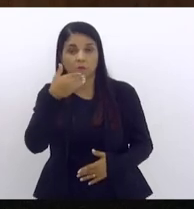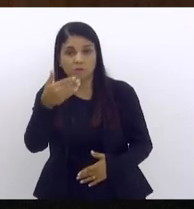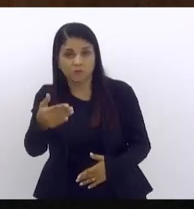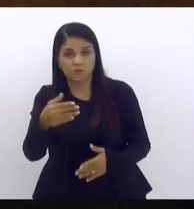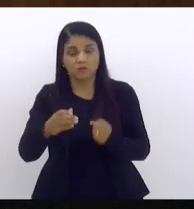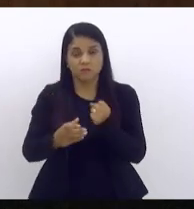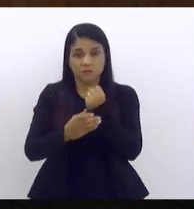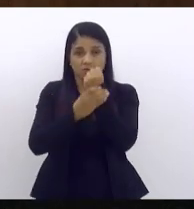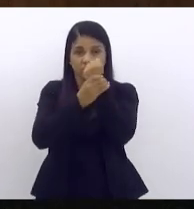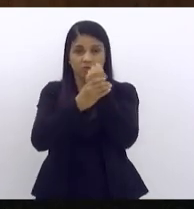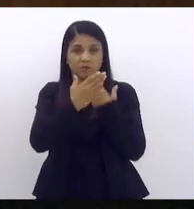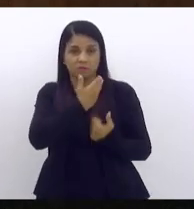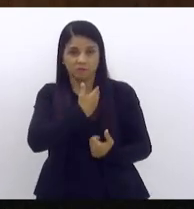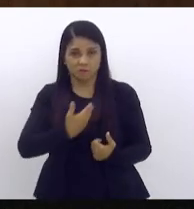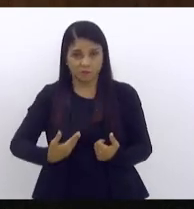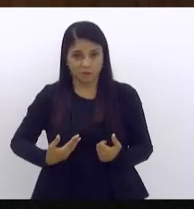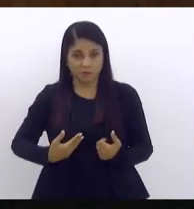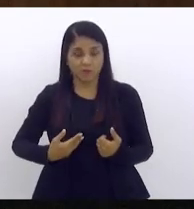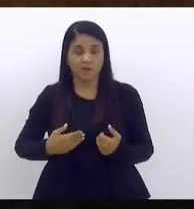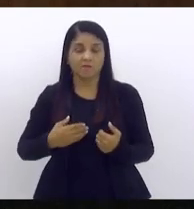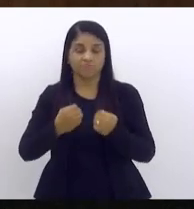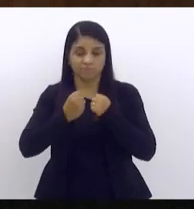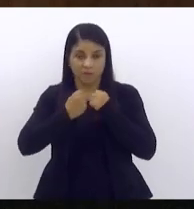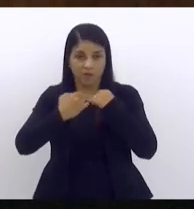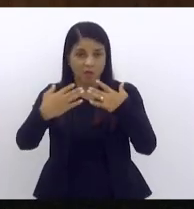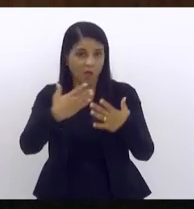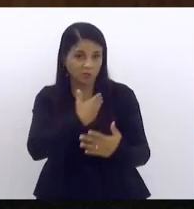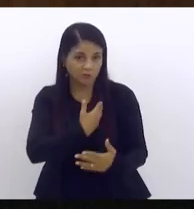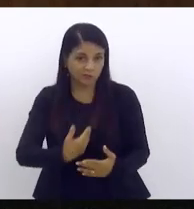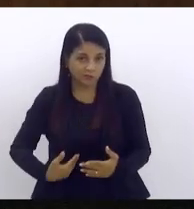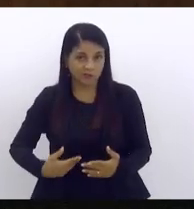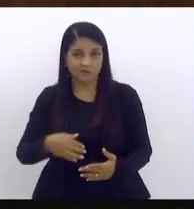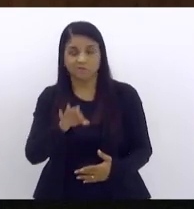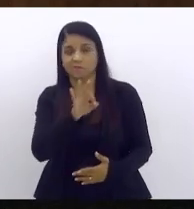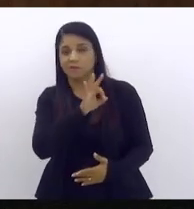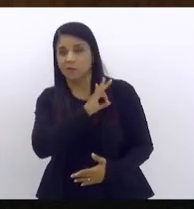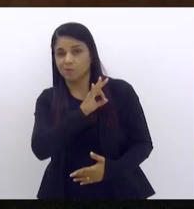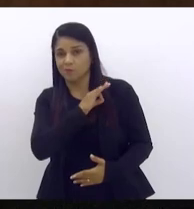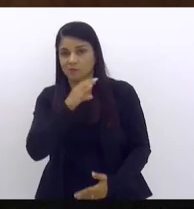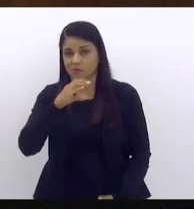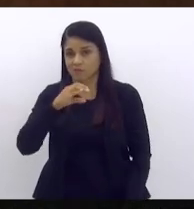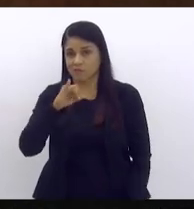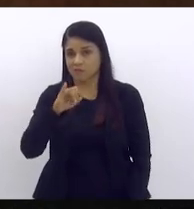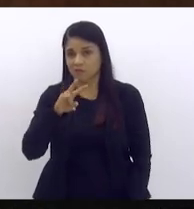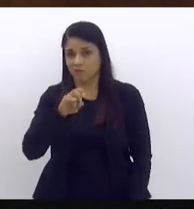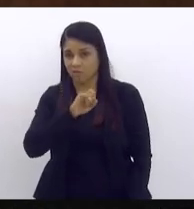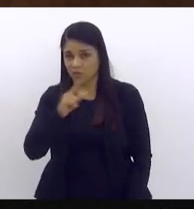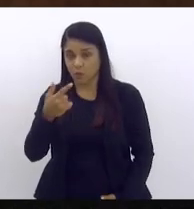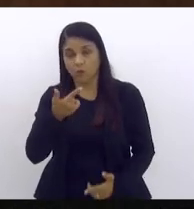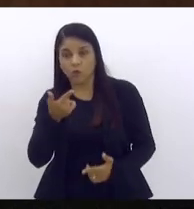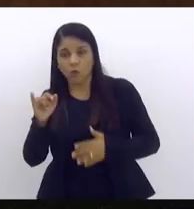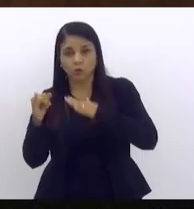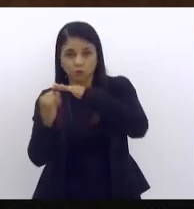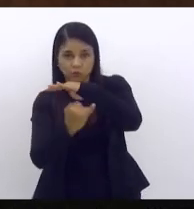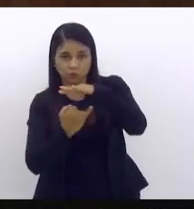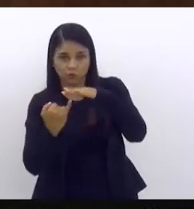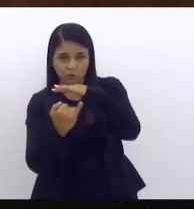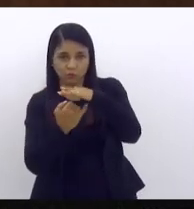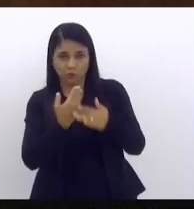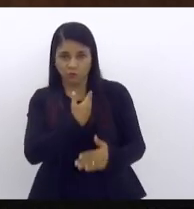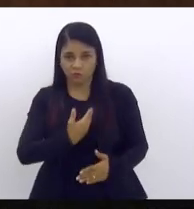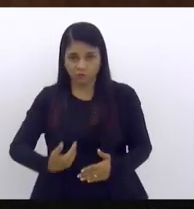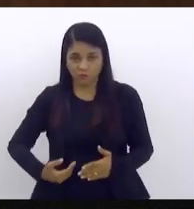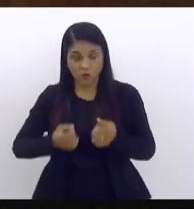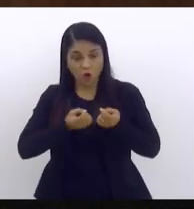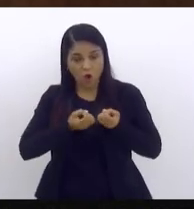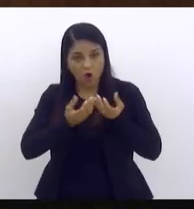realização de uma audiência pública para que a Polícia Civil e os outros órgãos do governo possam oferecer